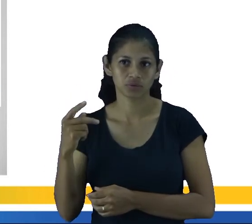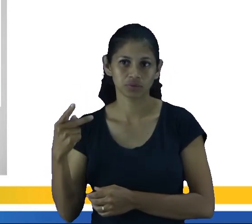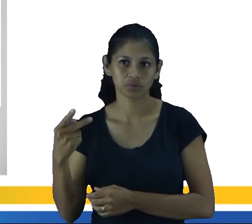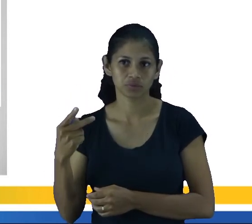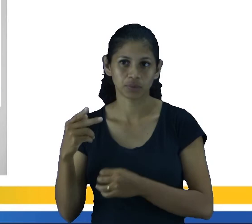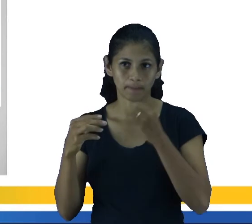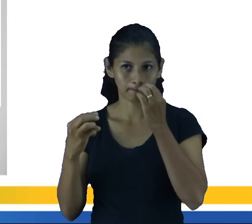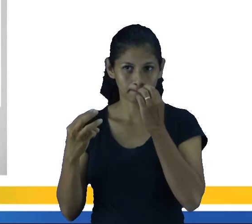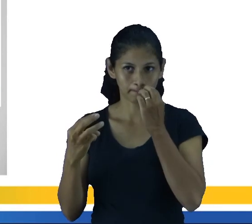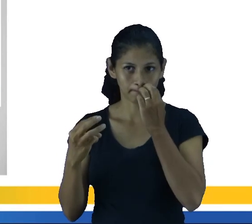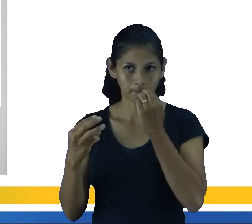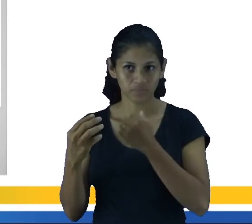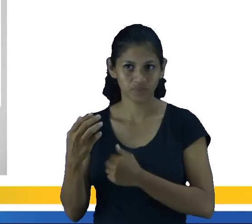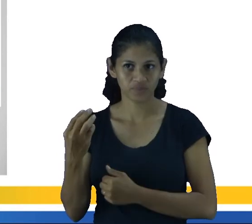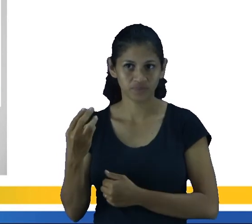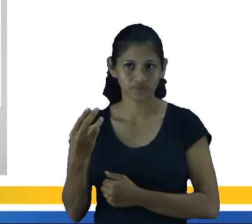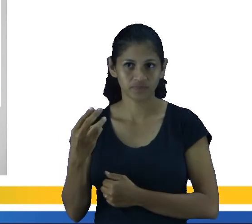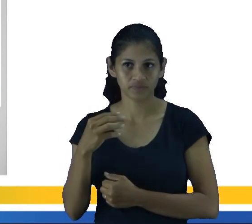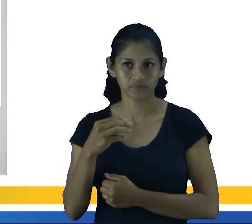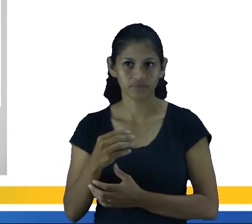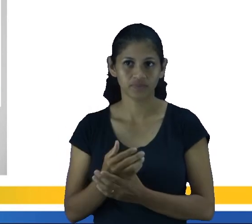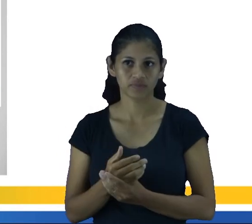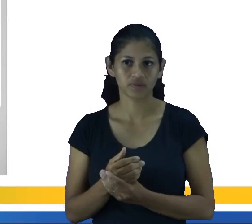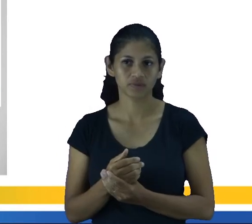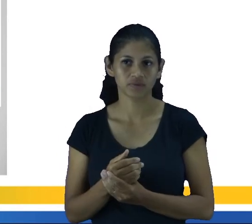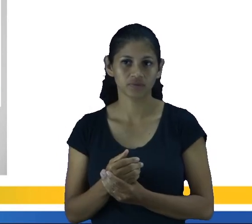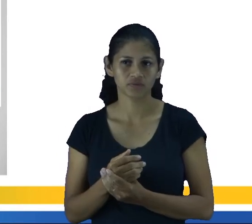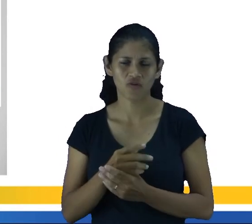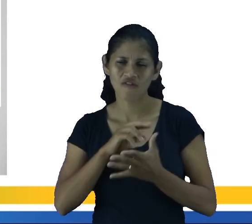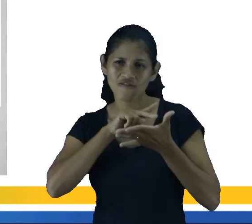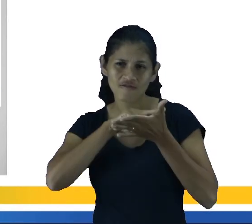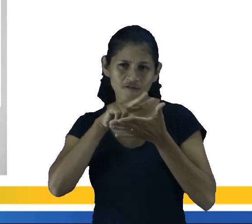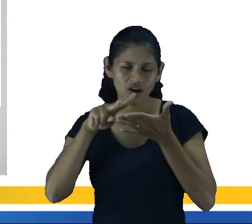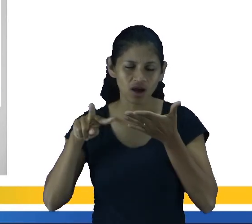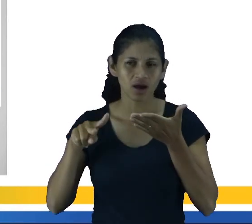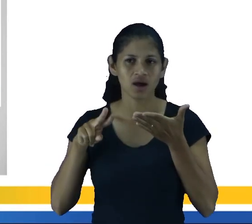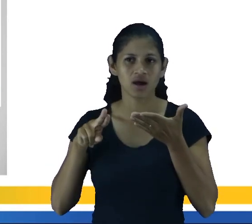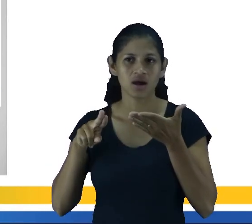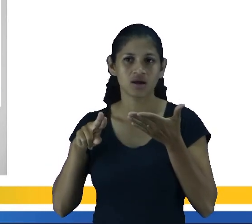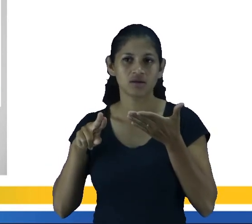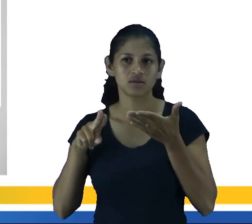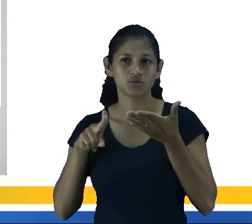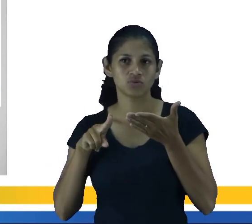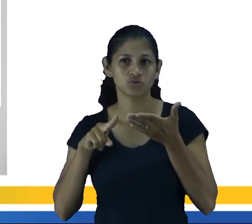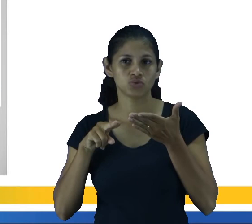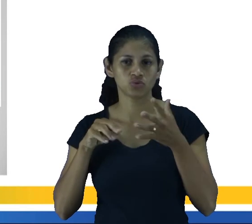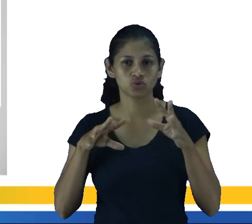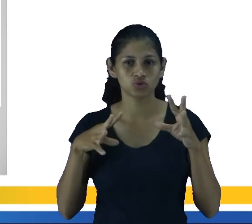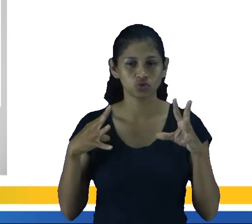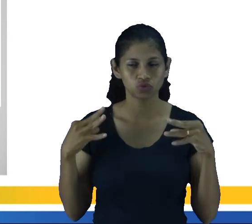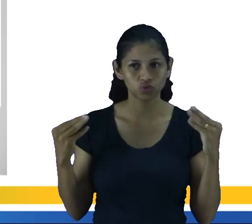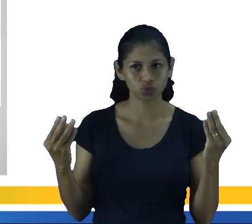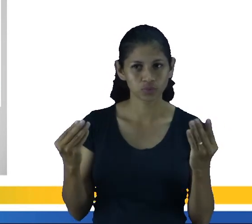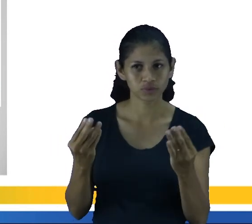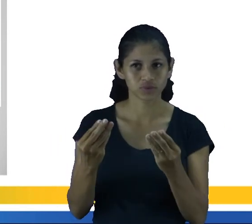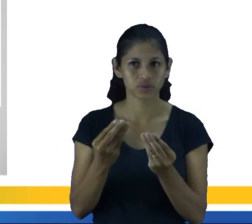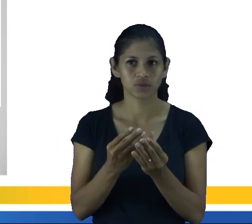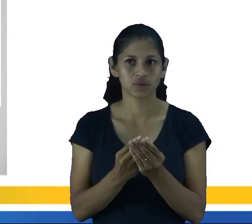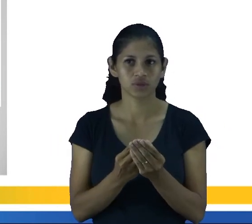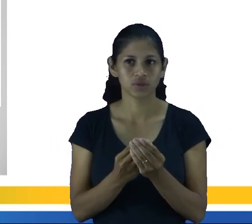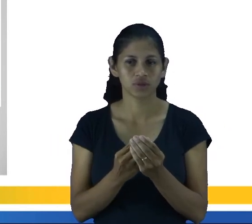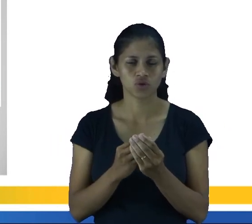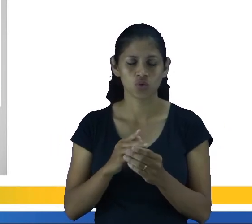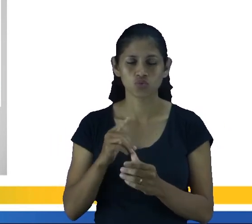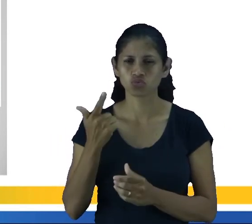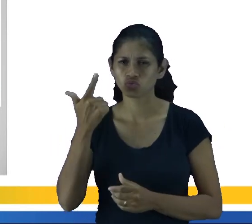o HF e o ácido sulfídrico. Então, daqui são os ácidos voláteis. Todos os demais são